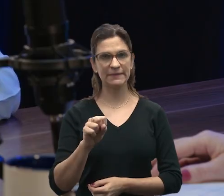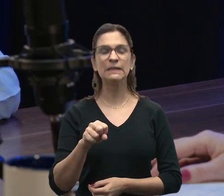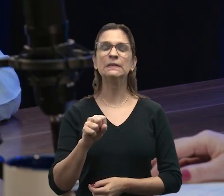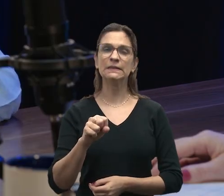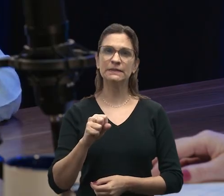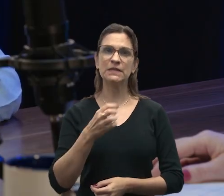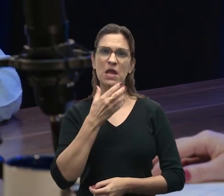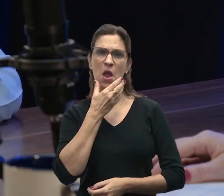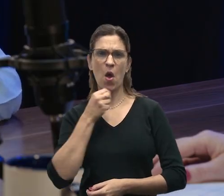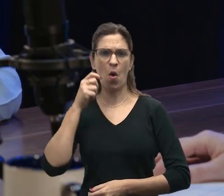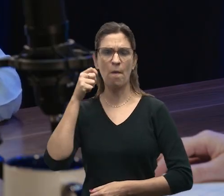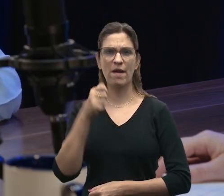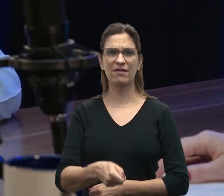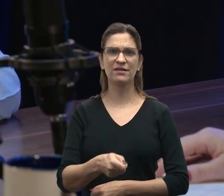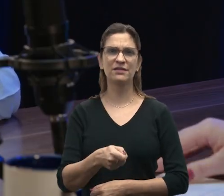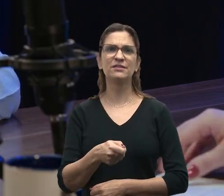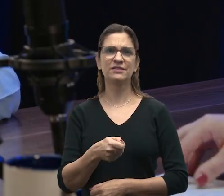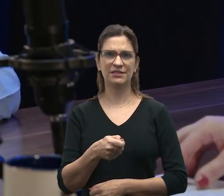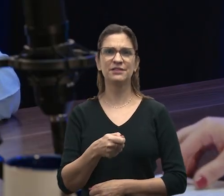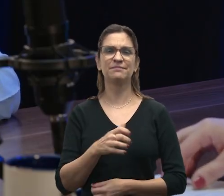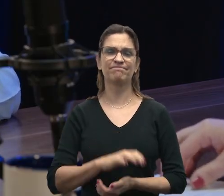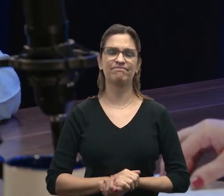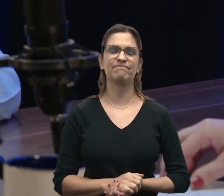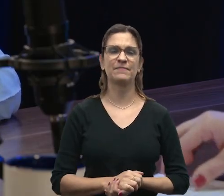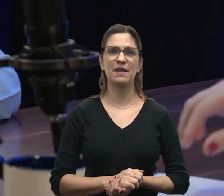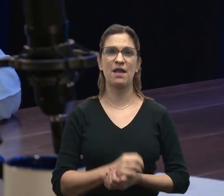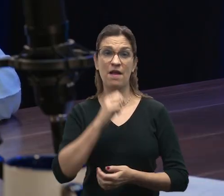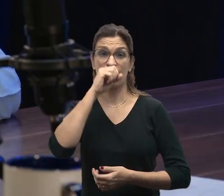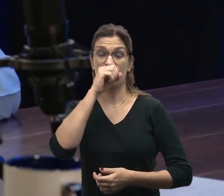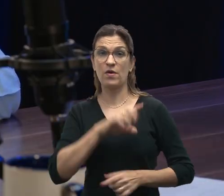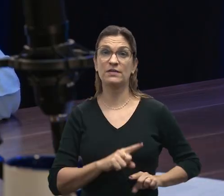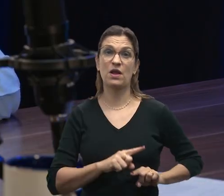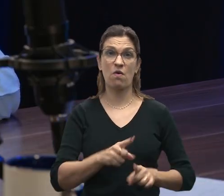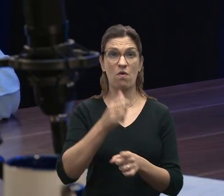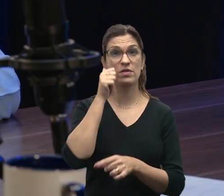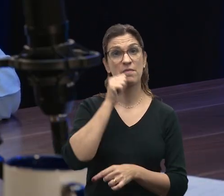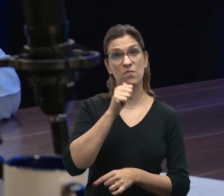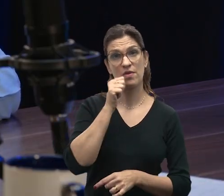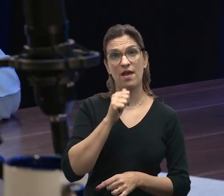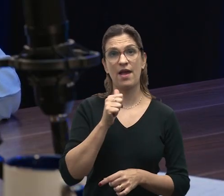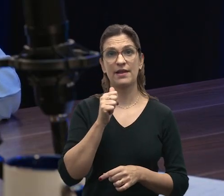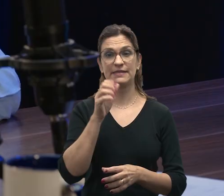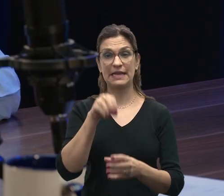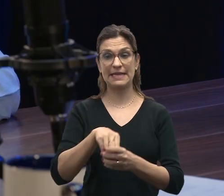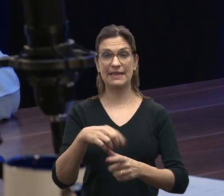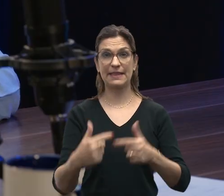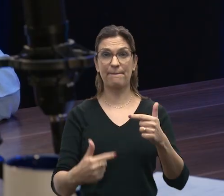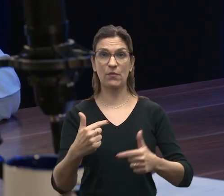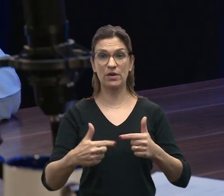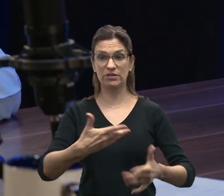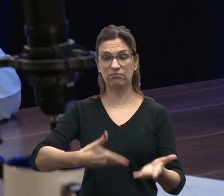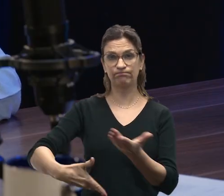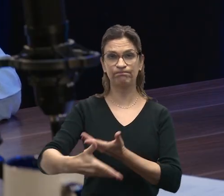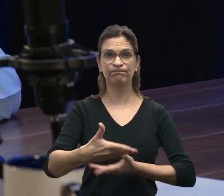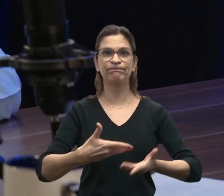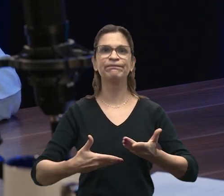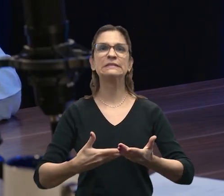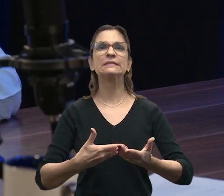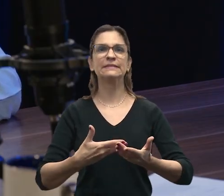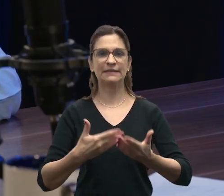a violência contra as mulheres, inclusive no espaço da política, ela é muito presente. E, às vezes, a